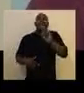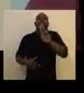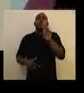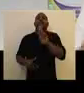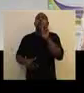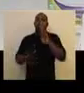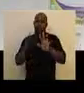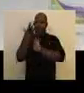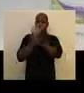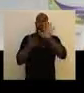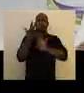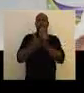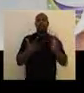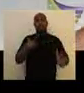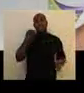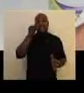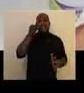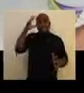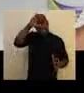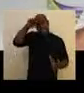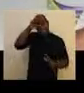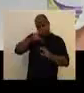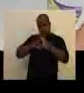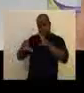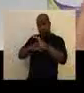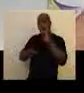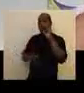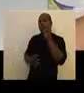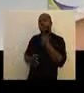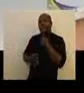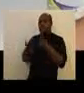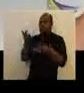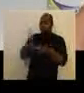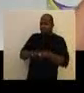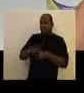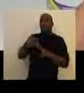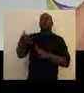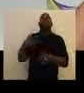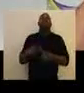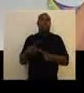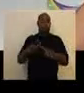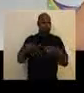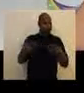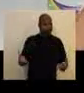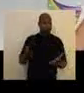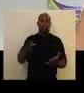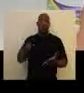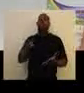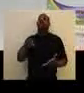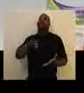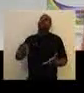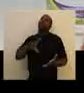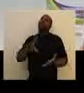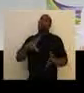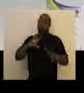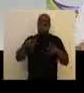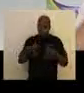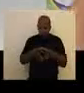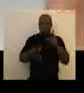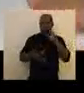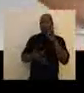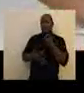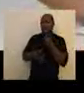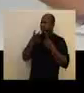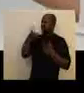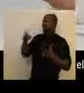aí é preso do lado de fora por quê? Porque ele não é reconhecido pelos surdos como surdo, porque ele não